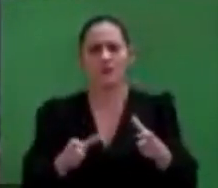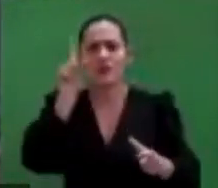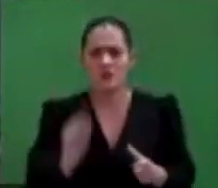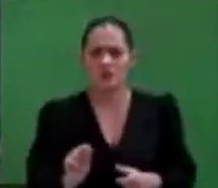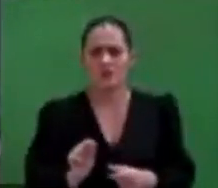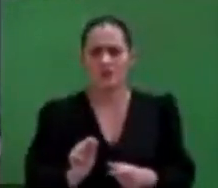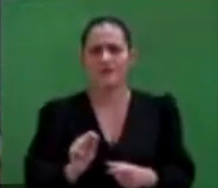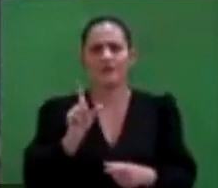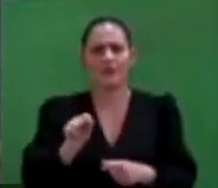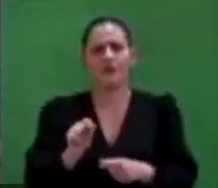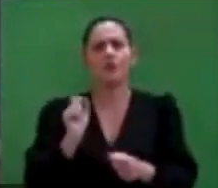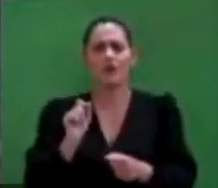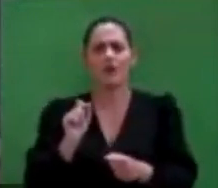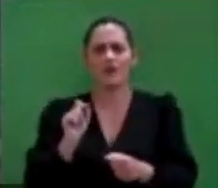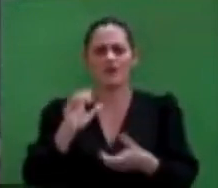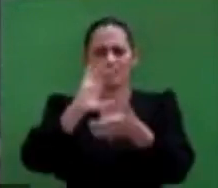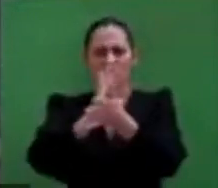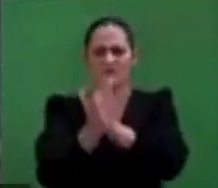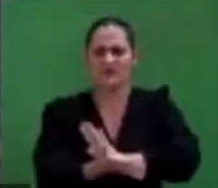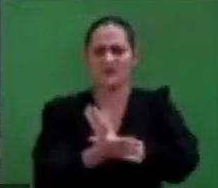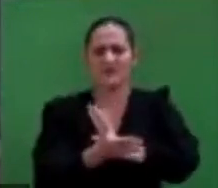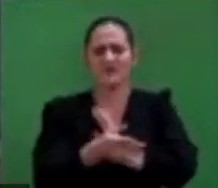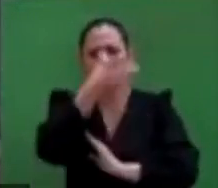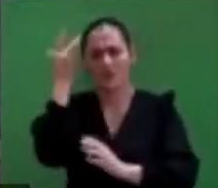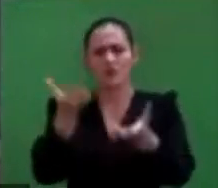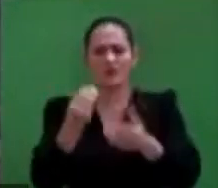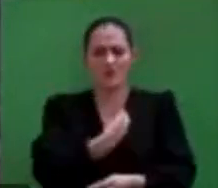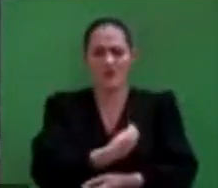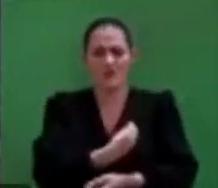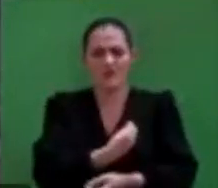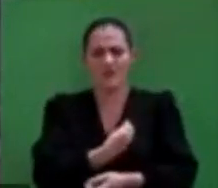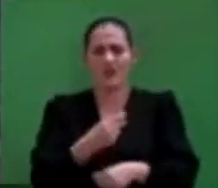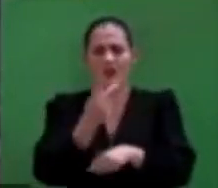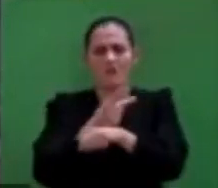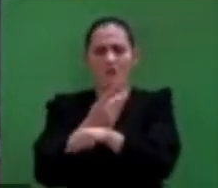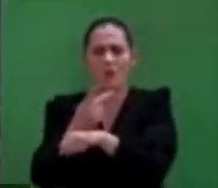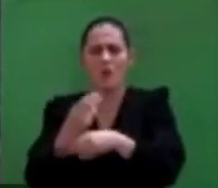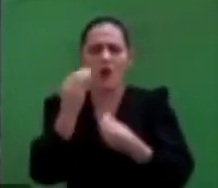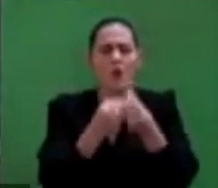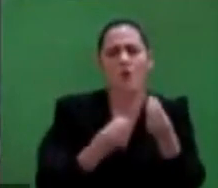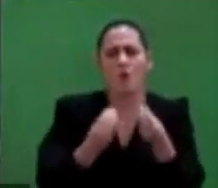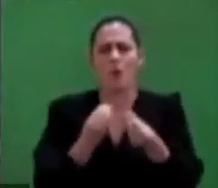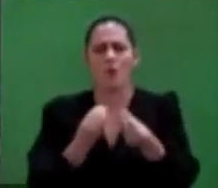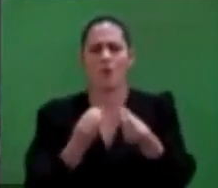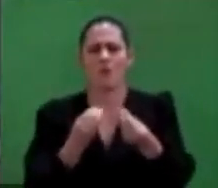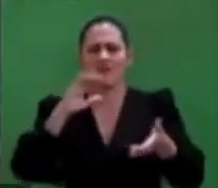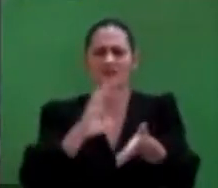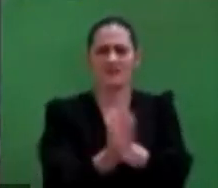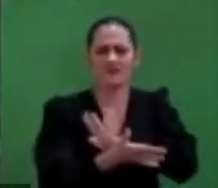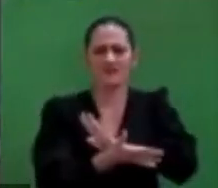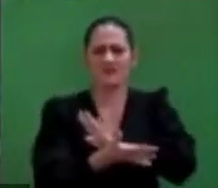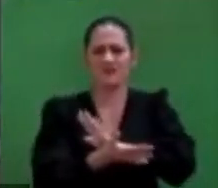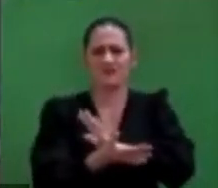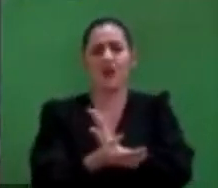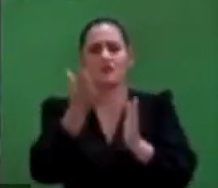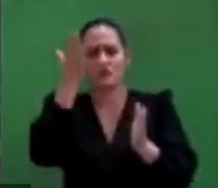Isso aqui é um tiro naqueles que estão querendo sobreviver atrás de possibilidades. Você faz registro de preço,